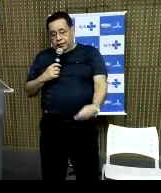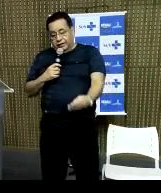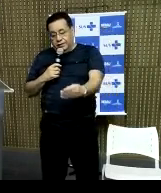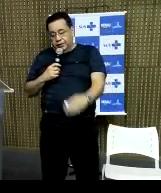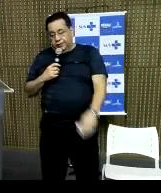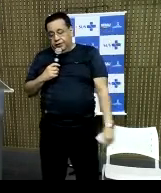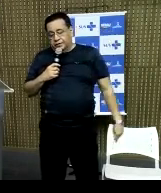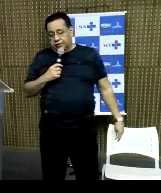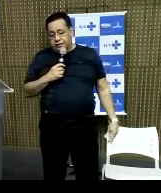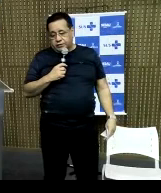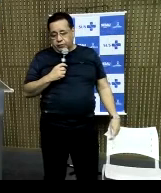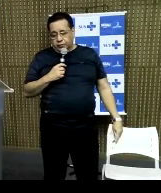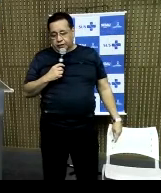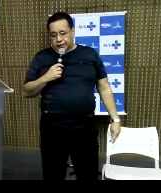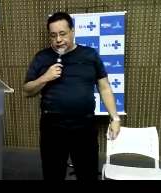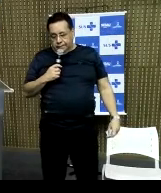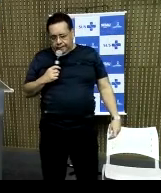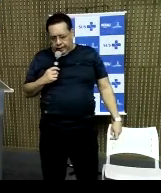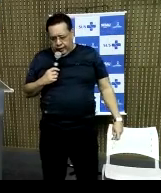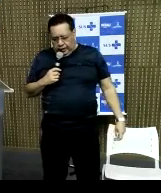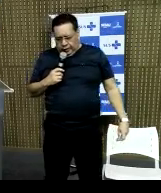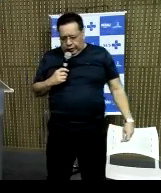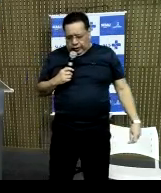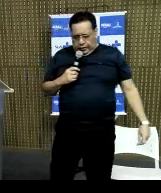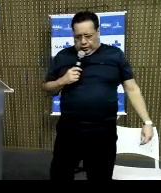Então, por isso, talvez esses números aí, né?